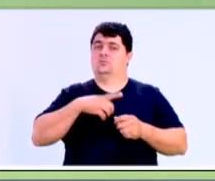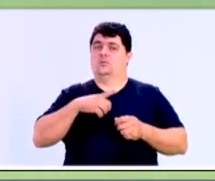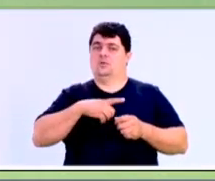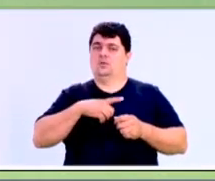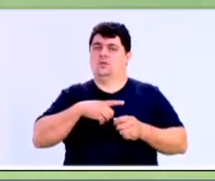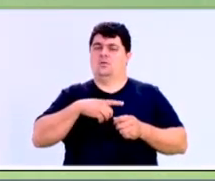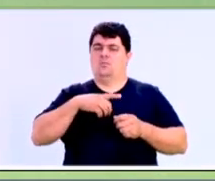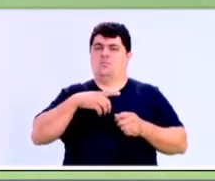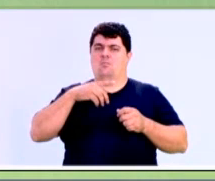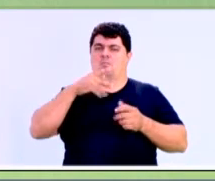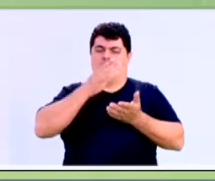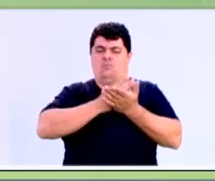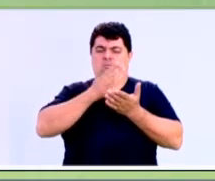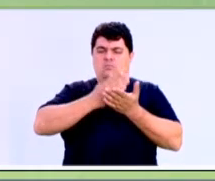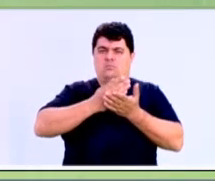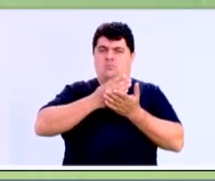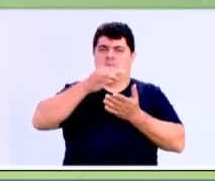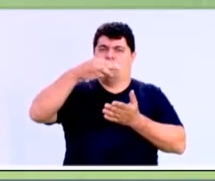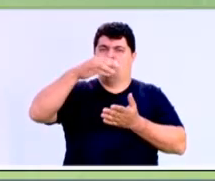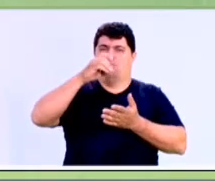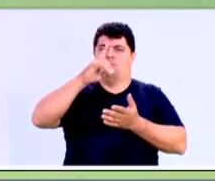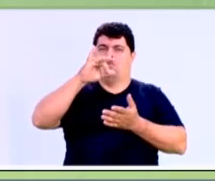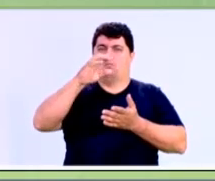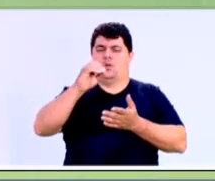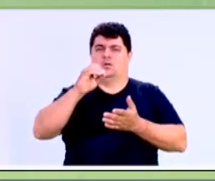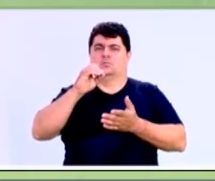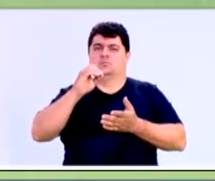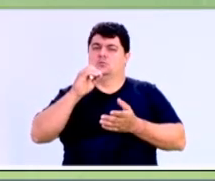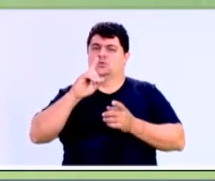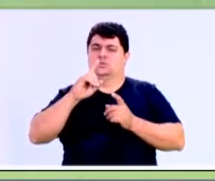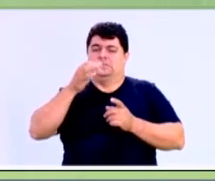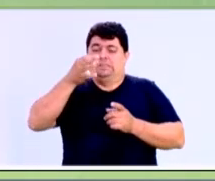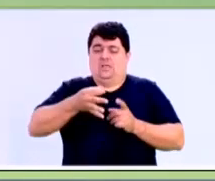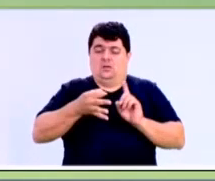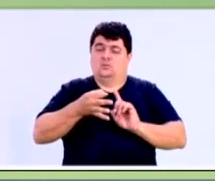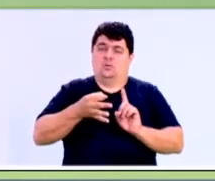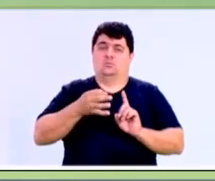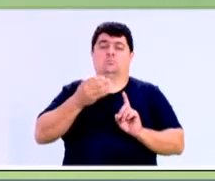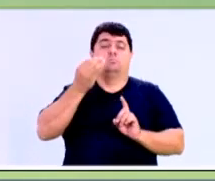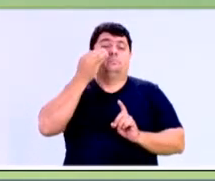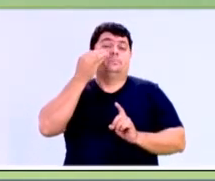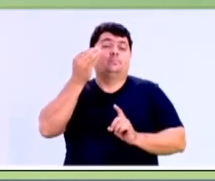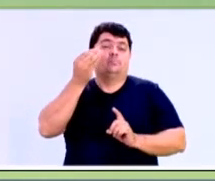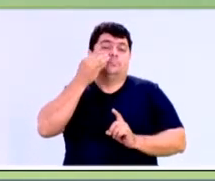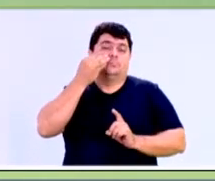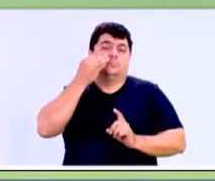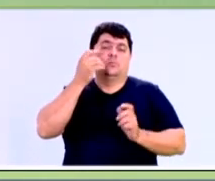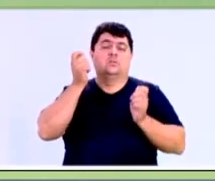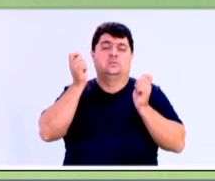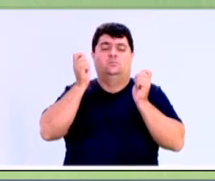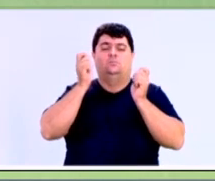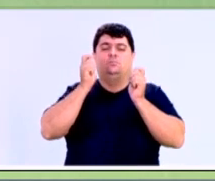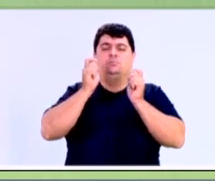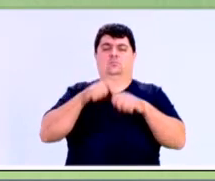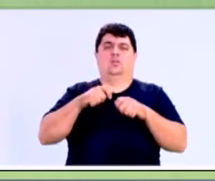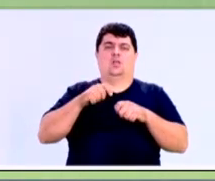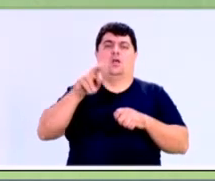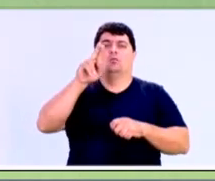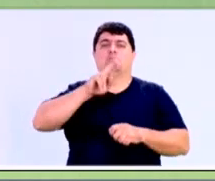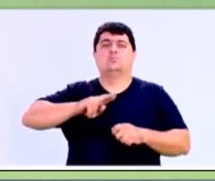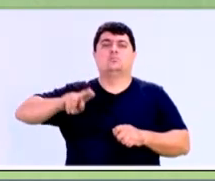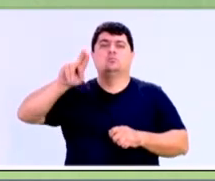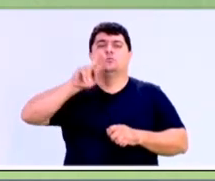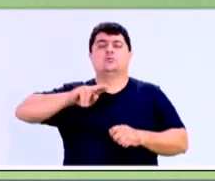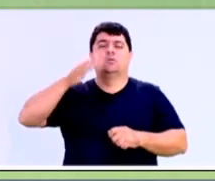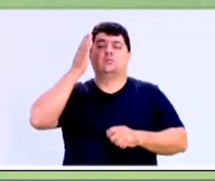prazos médios sendo uma estimativa, ou seja, uma média arbitrária, a utilização desses prazos